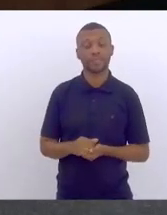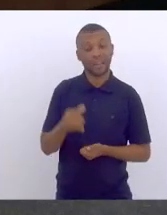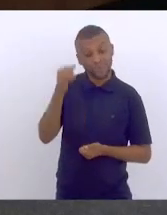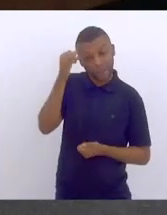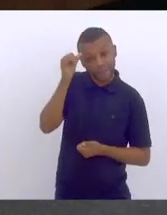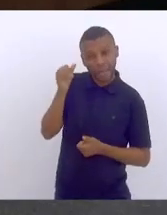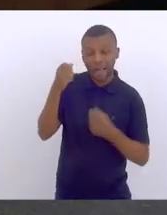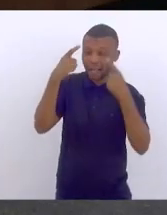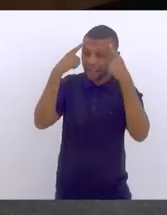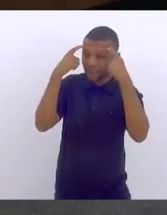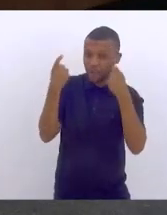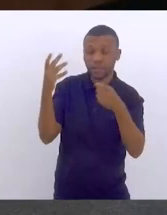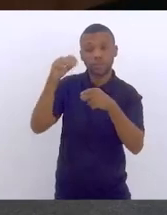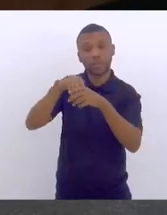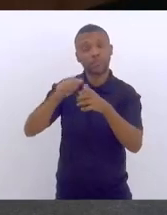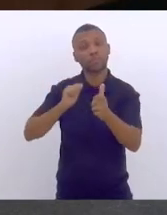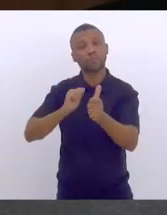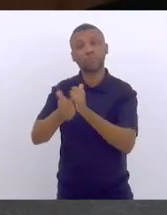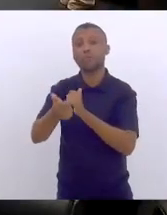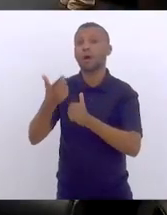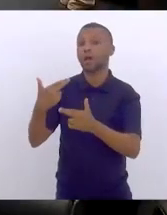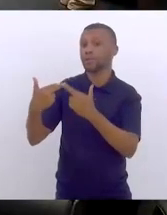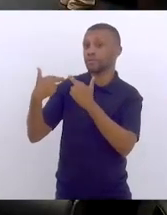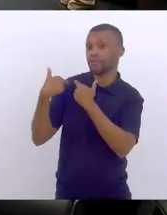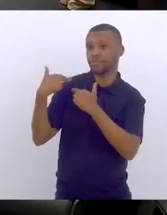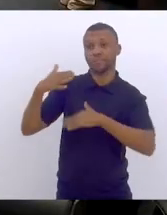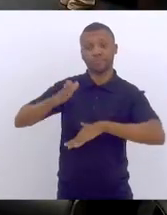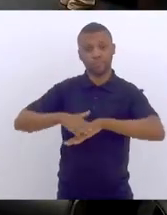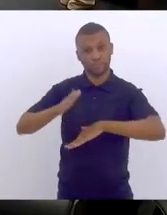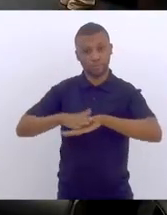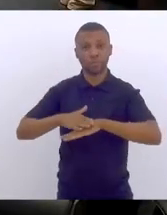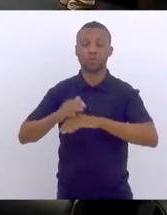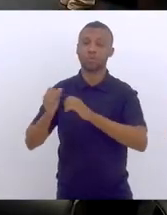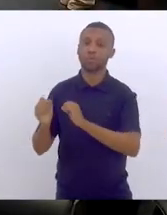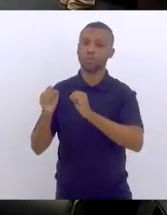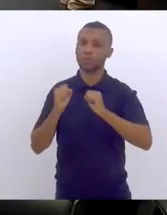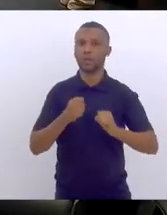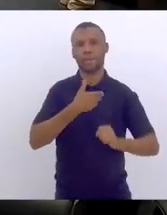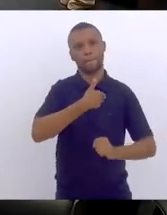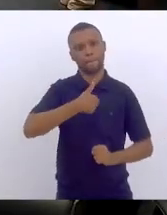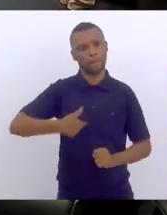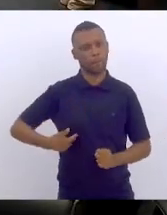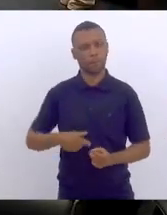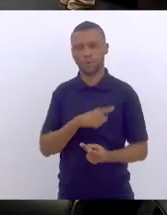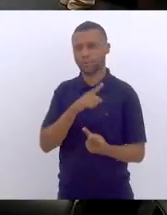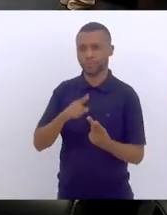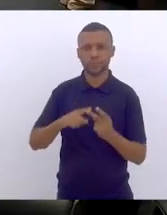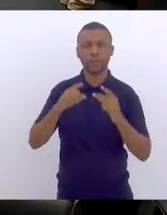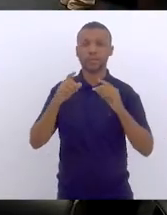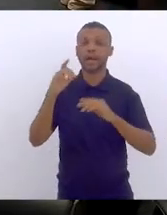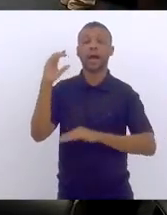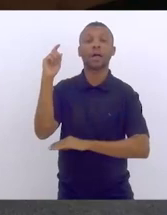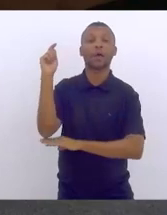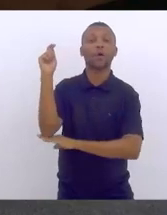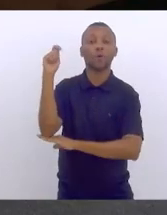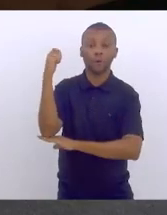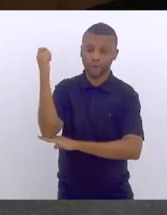violência nos esportes é de responsabilidade do poder público, das